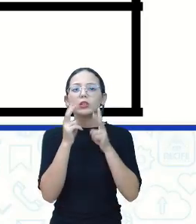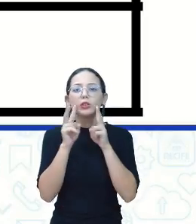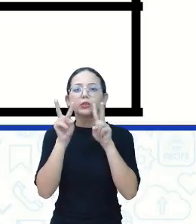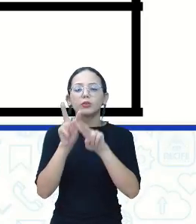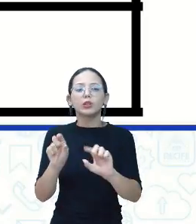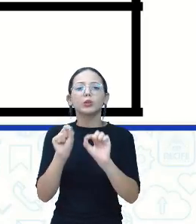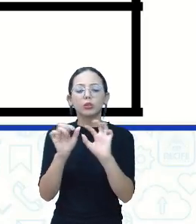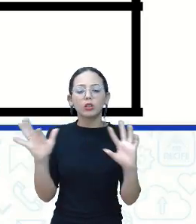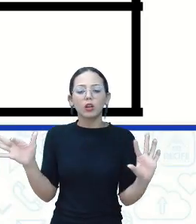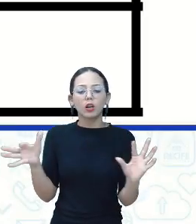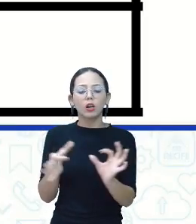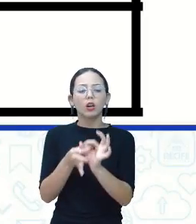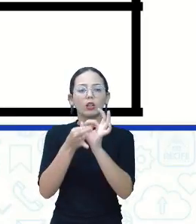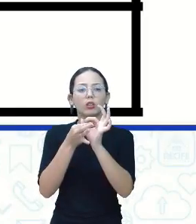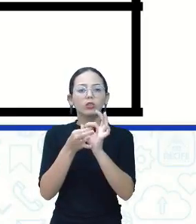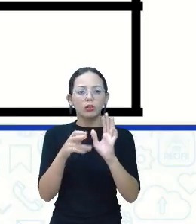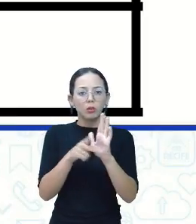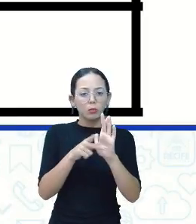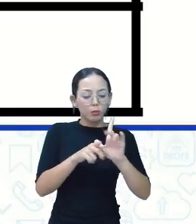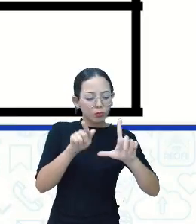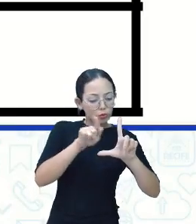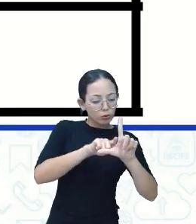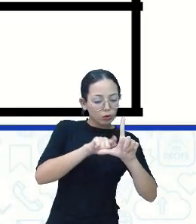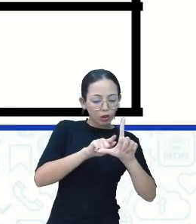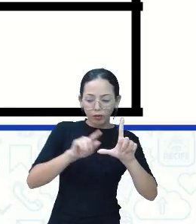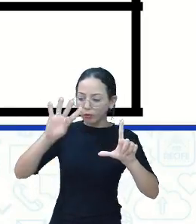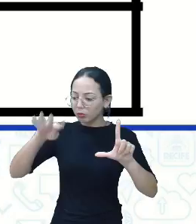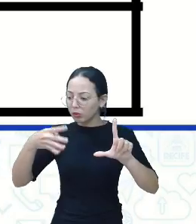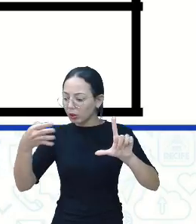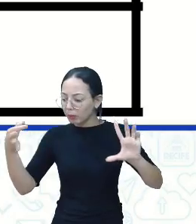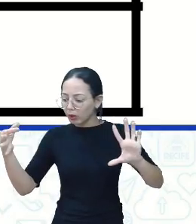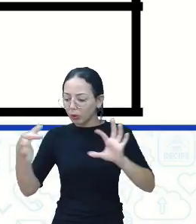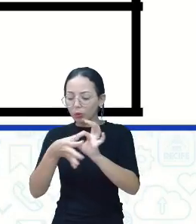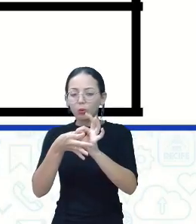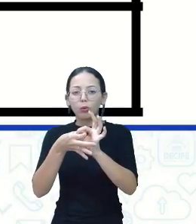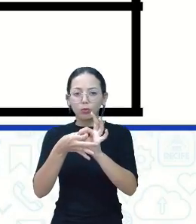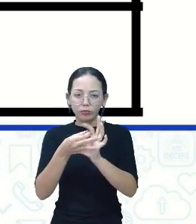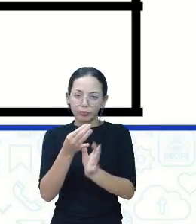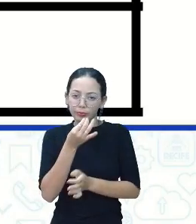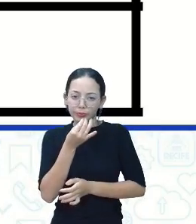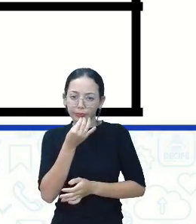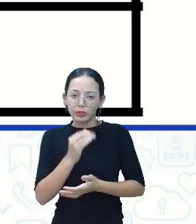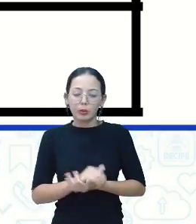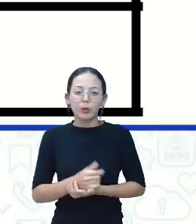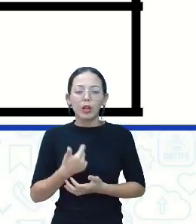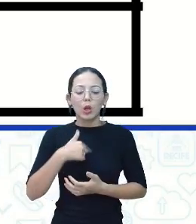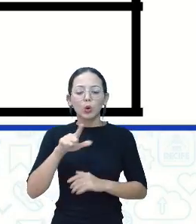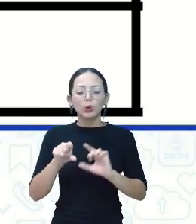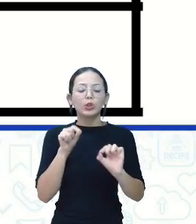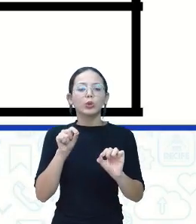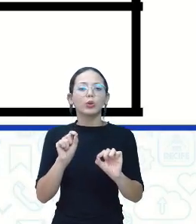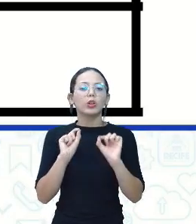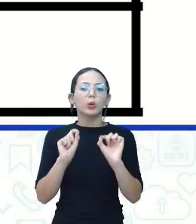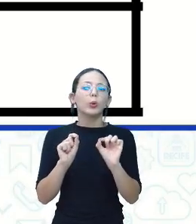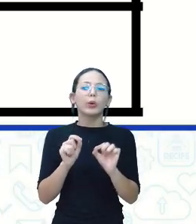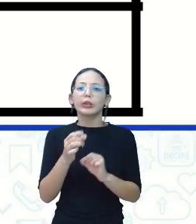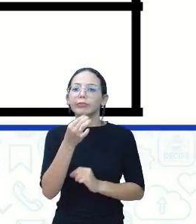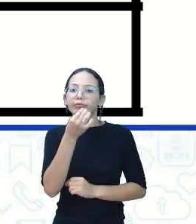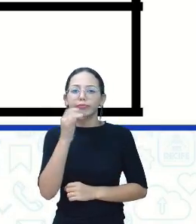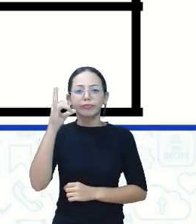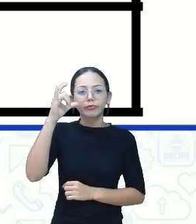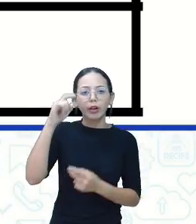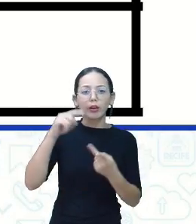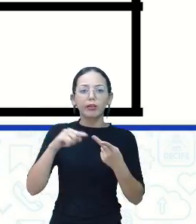a relação dos elementos que estão no gráfico com os elementos que estão na tabela. Então, por exemplo, eu escolhi colocar